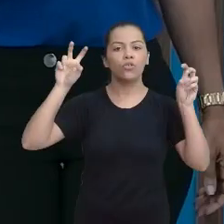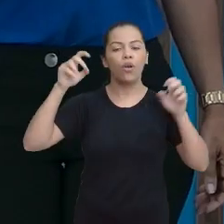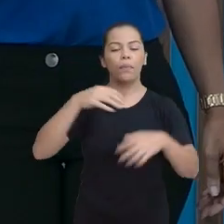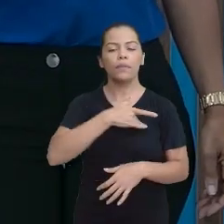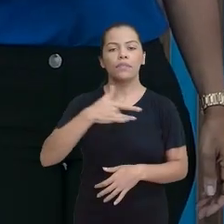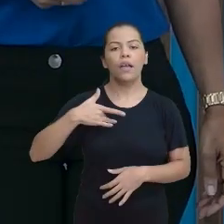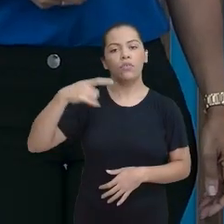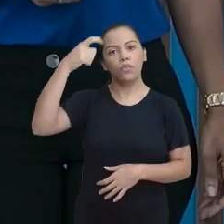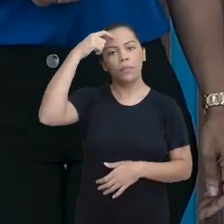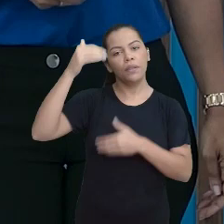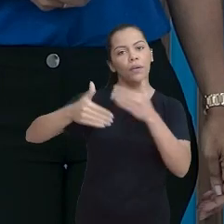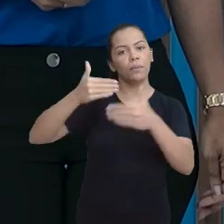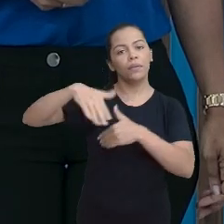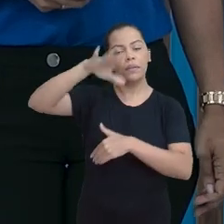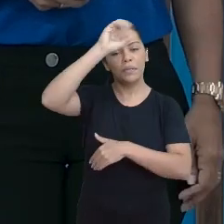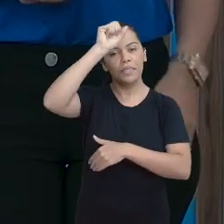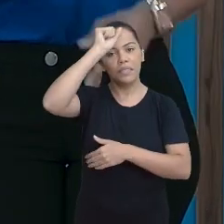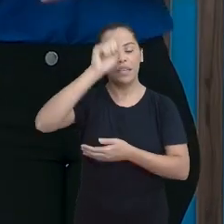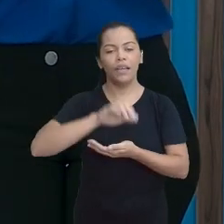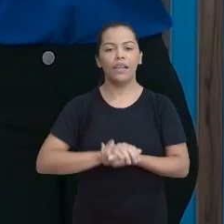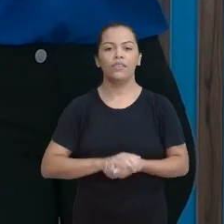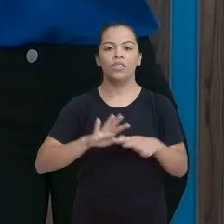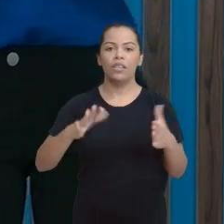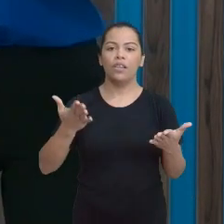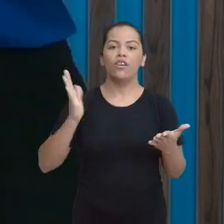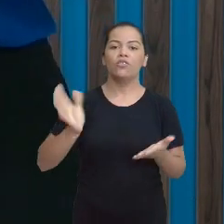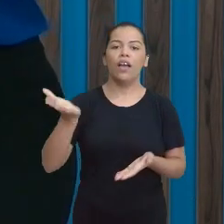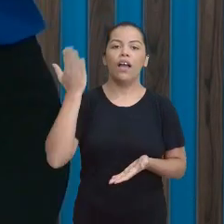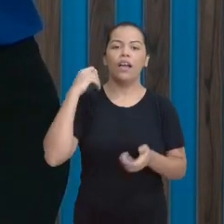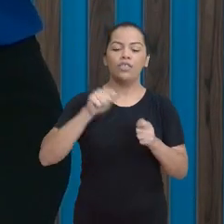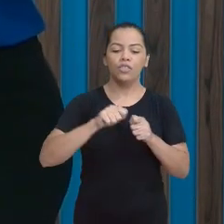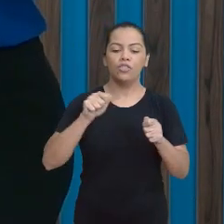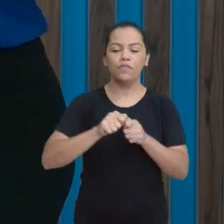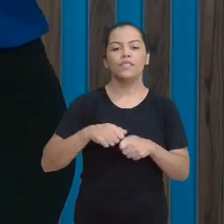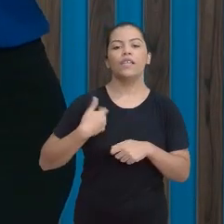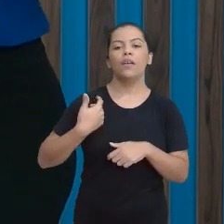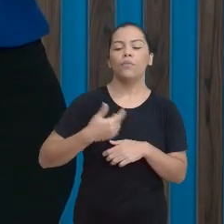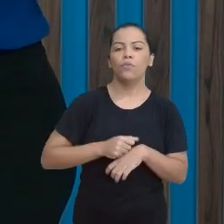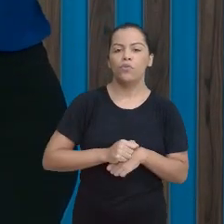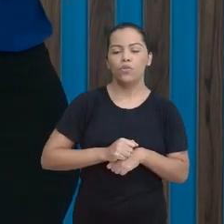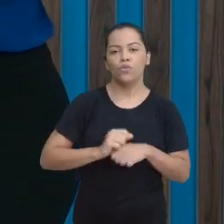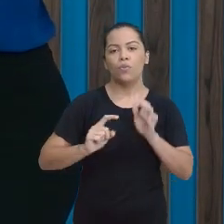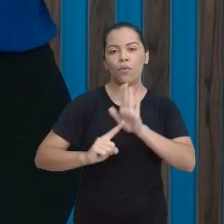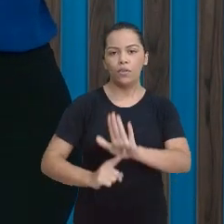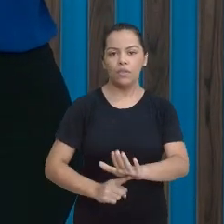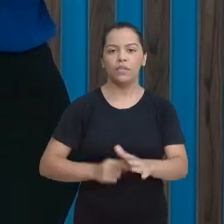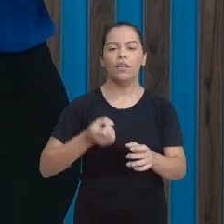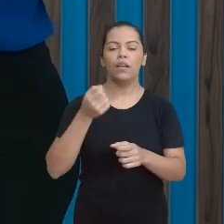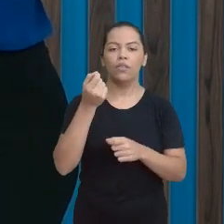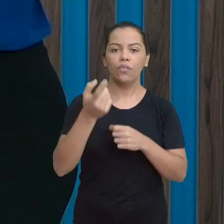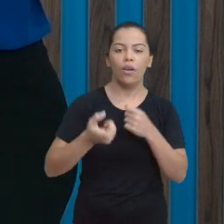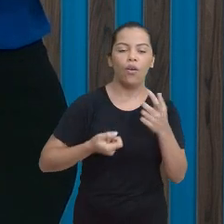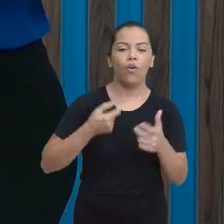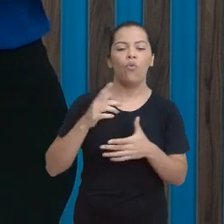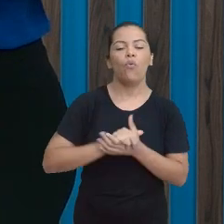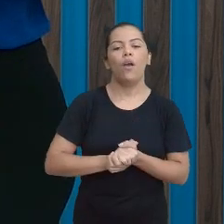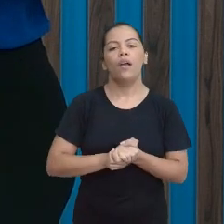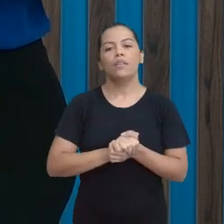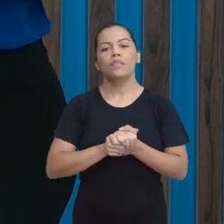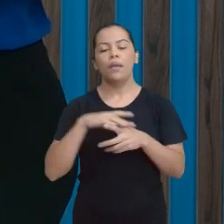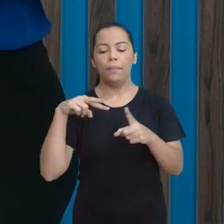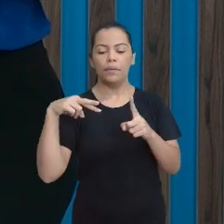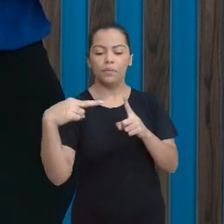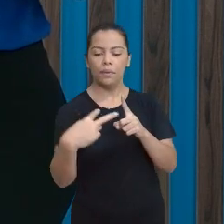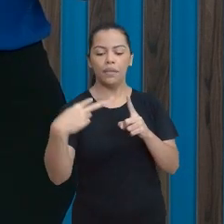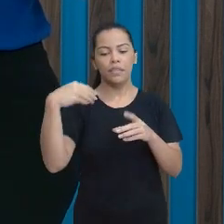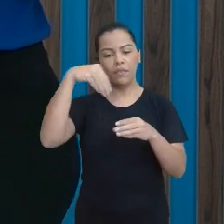mental e o processo de aprendizagem. Já fizemos um passeio sobre várias abordagens, vários olhares dentro dessa